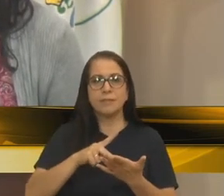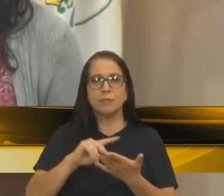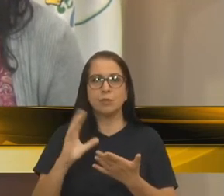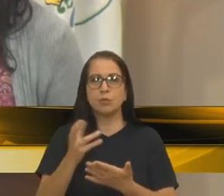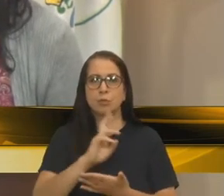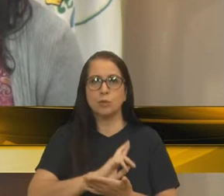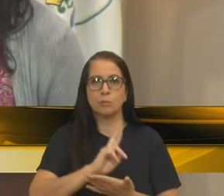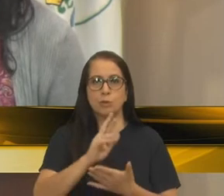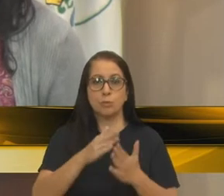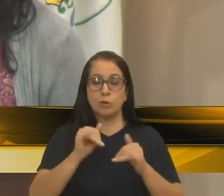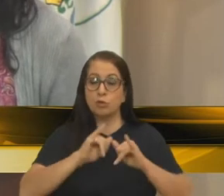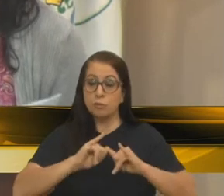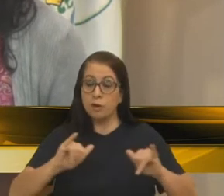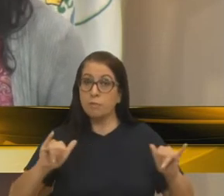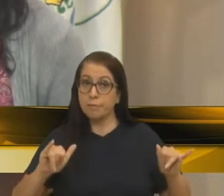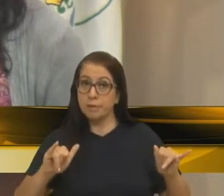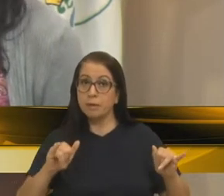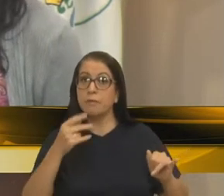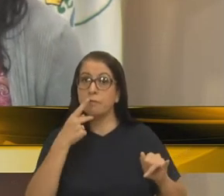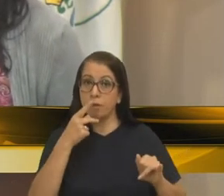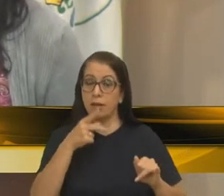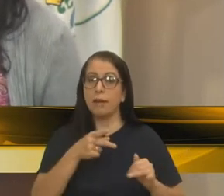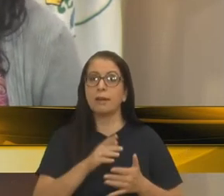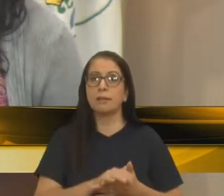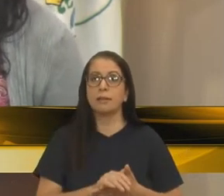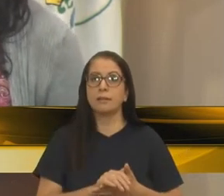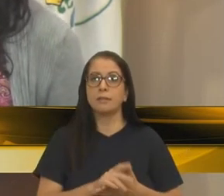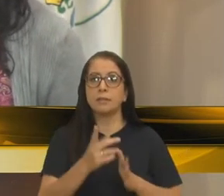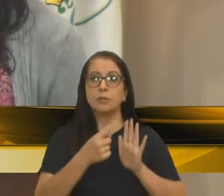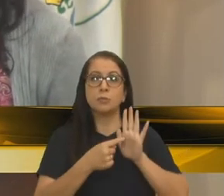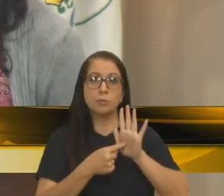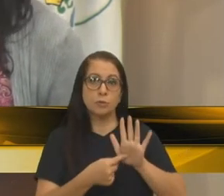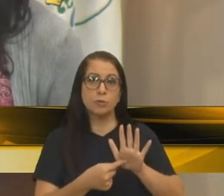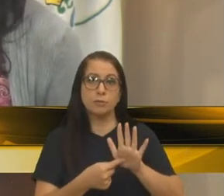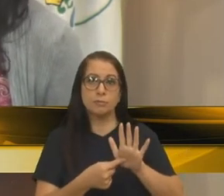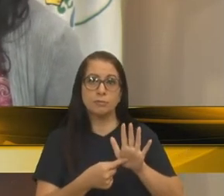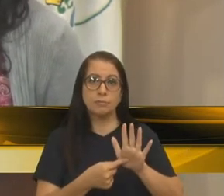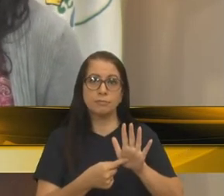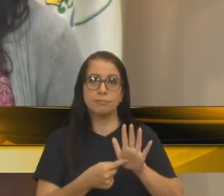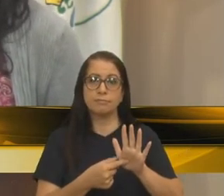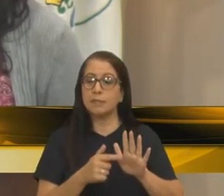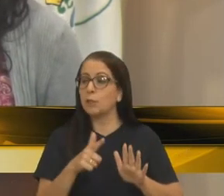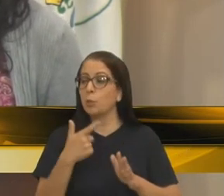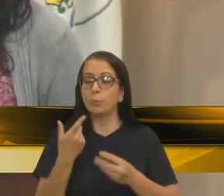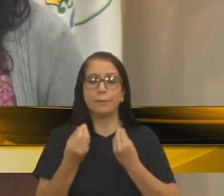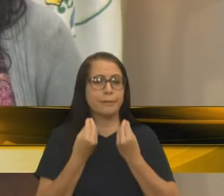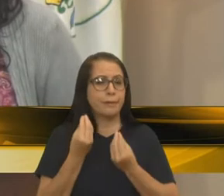resposta do pedido de informação diz, né, e nos mostra que não tem